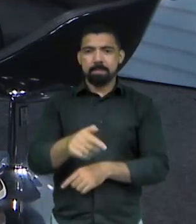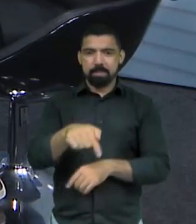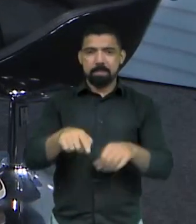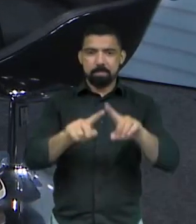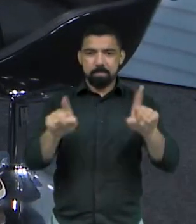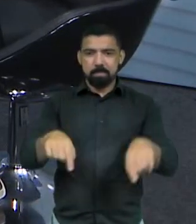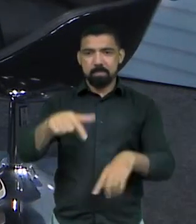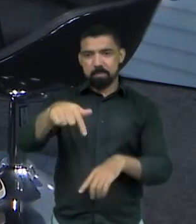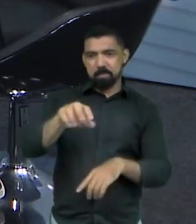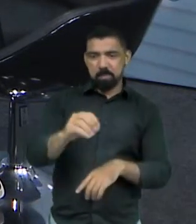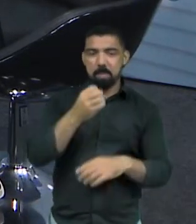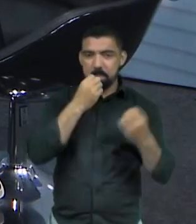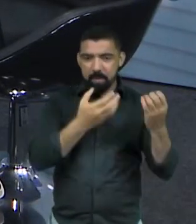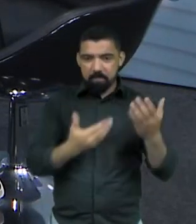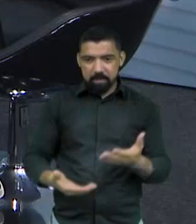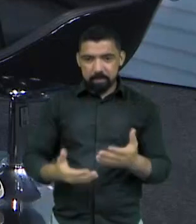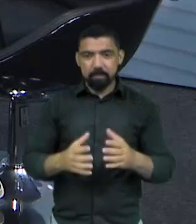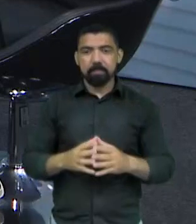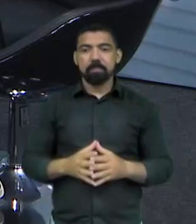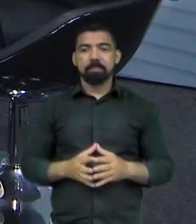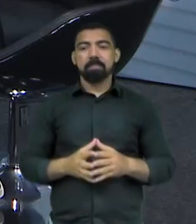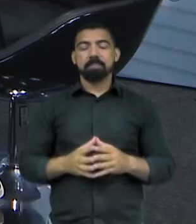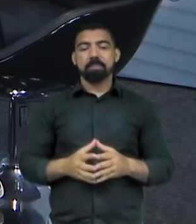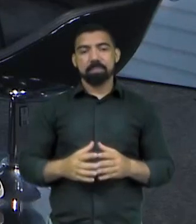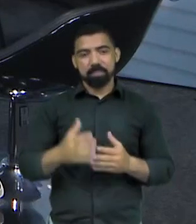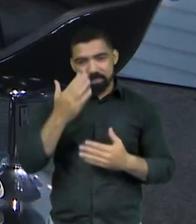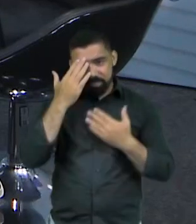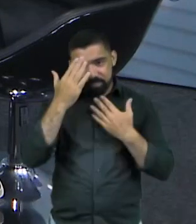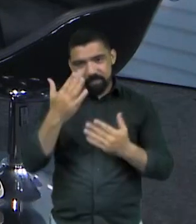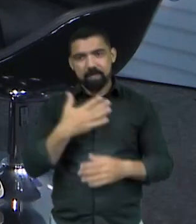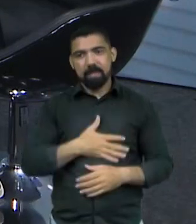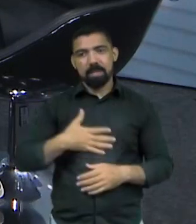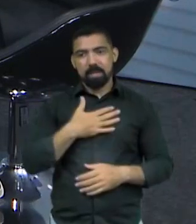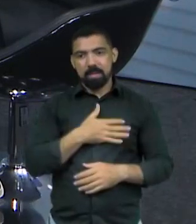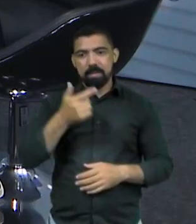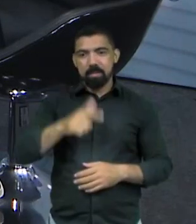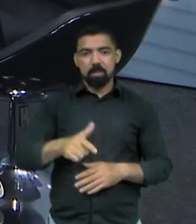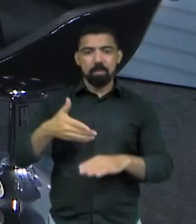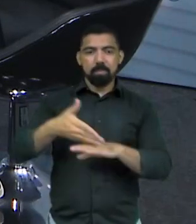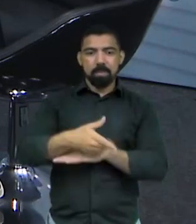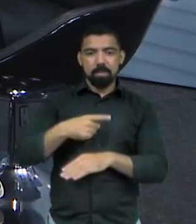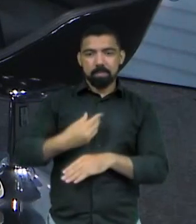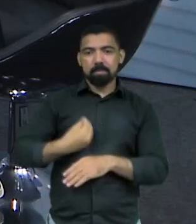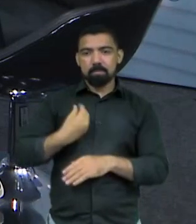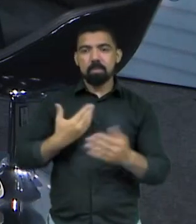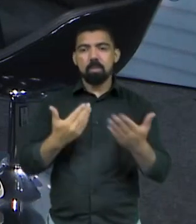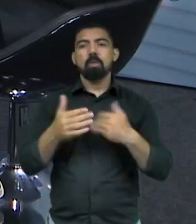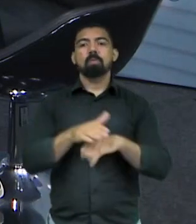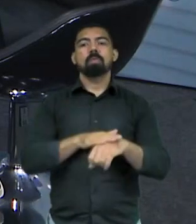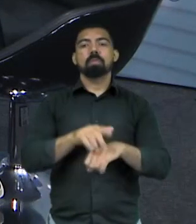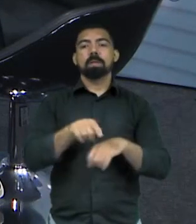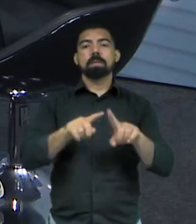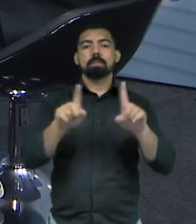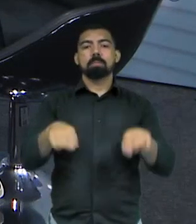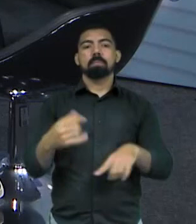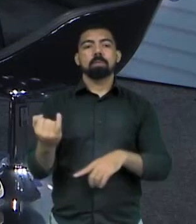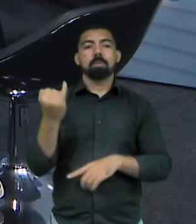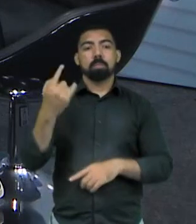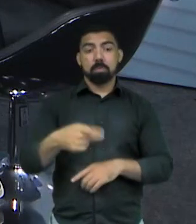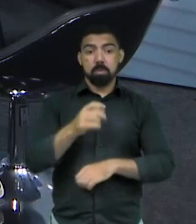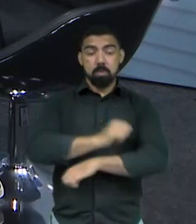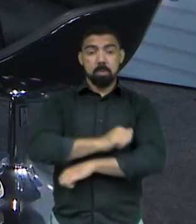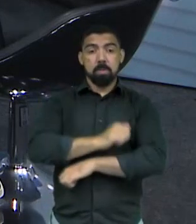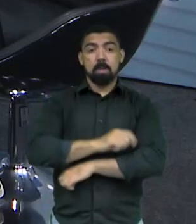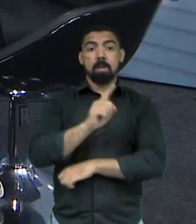Questão. Seja bem-vindo, professor. Obrigado, Renato. É um prazer estar aqui mais uma vez conversando sobre esse projeto tão importante do nosso Estado, que